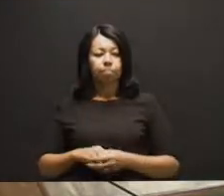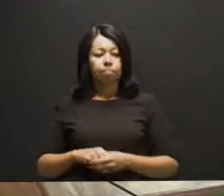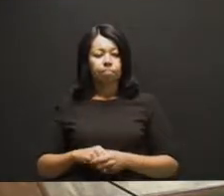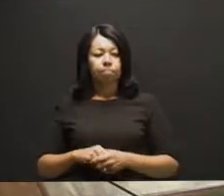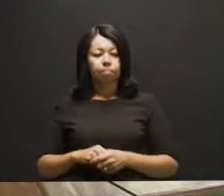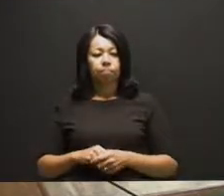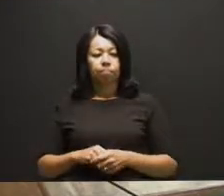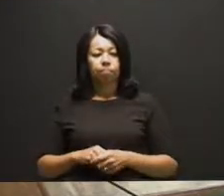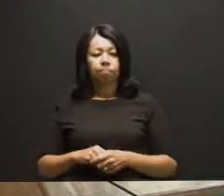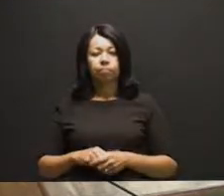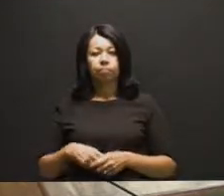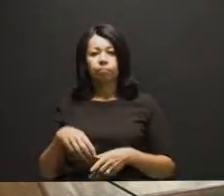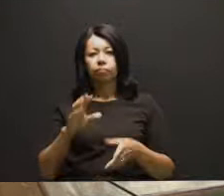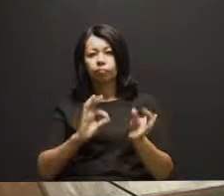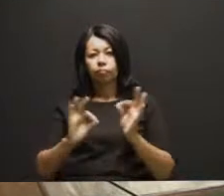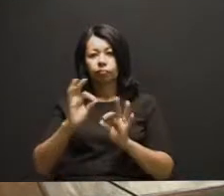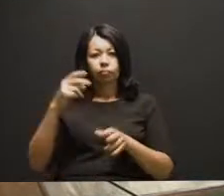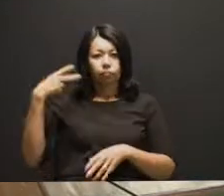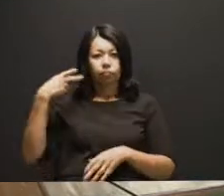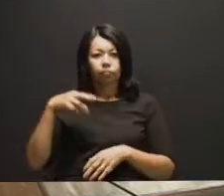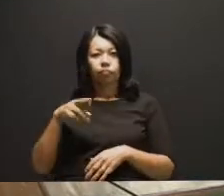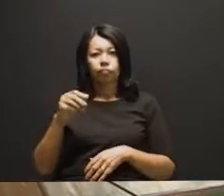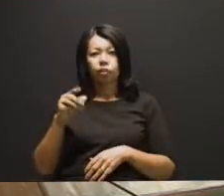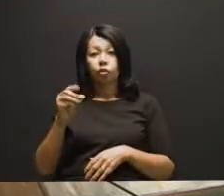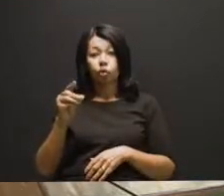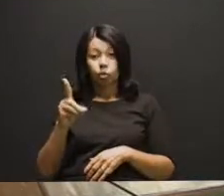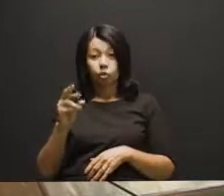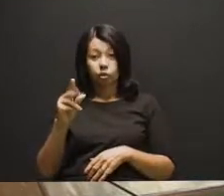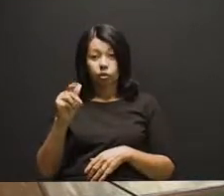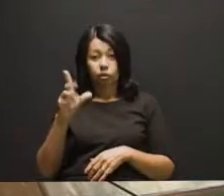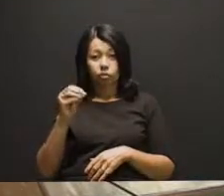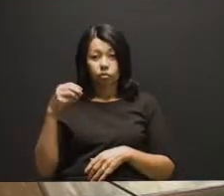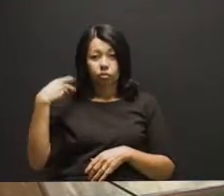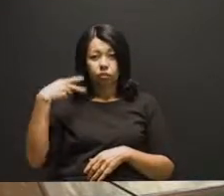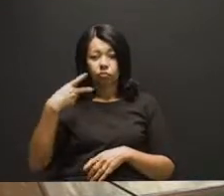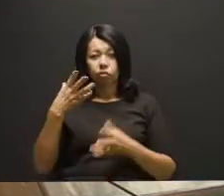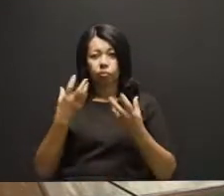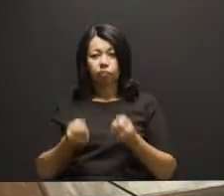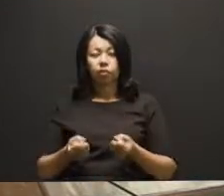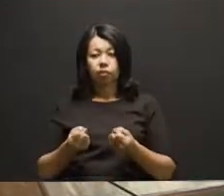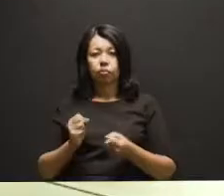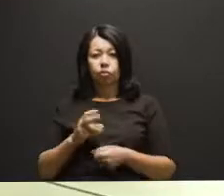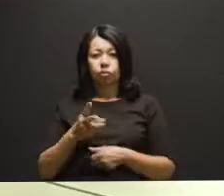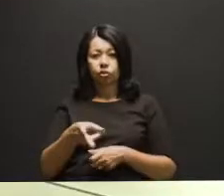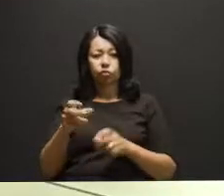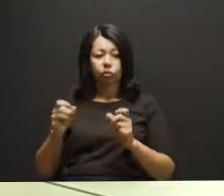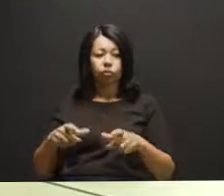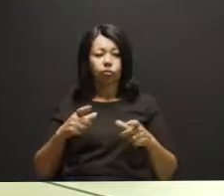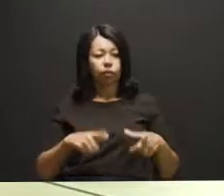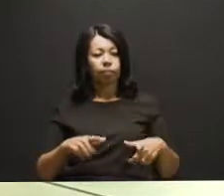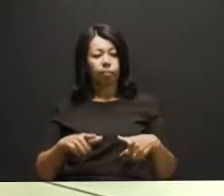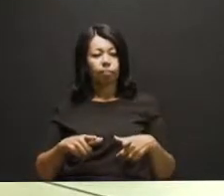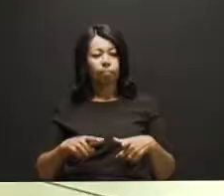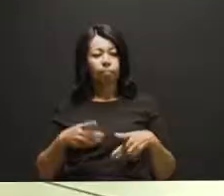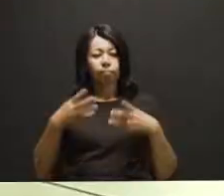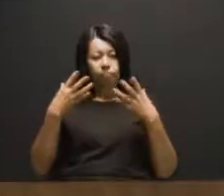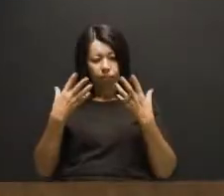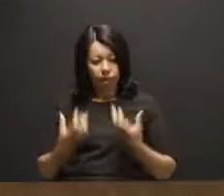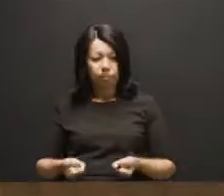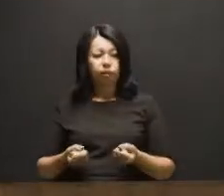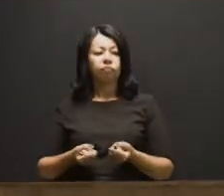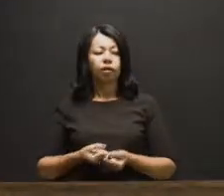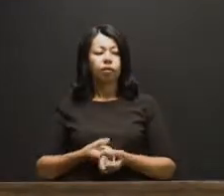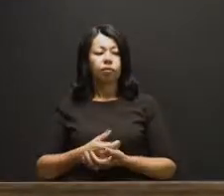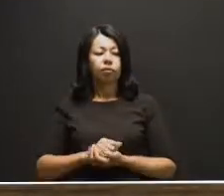submetida ao plenário a questão de ordem geral do rodrigo alemão os vereadores que forem pela aprovação permaneçam como se encontram aprovado